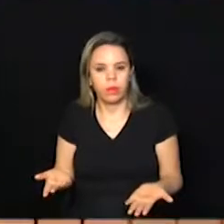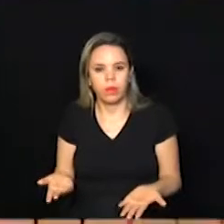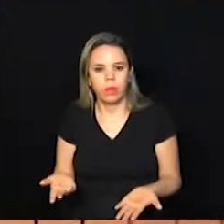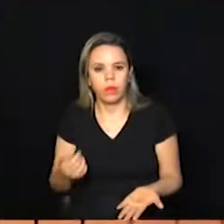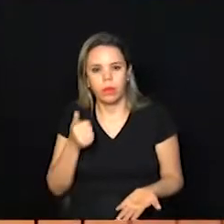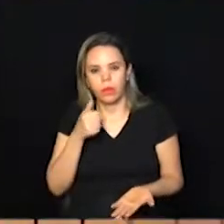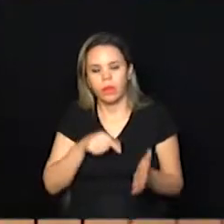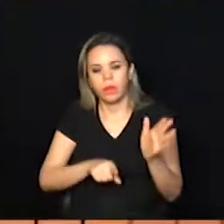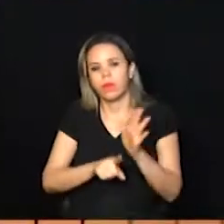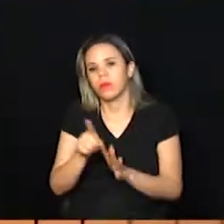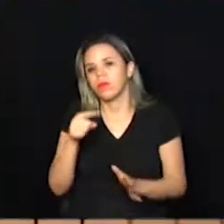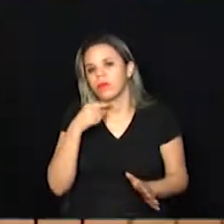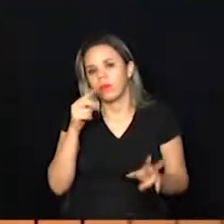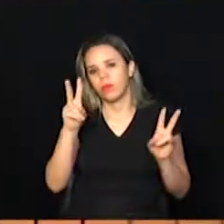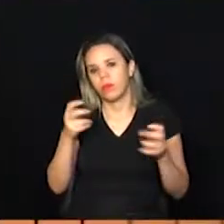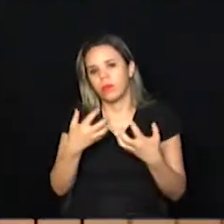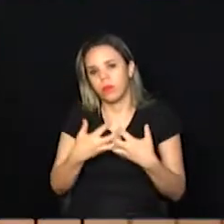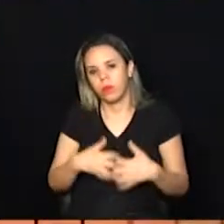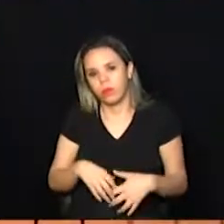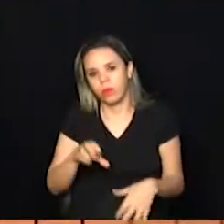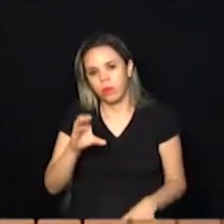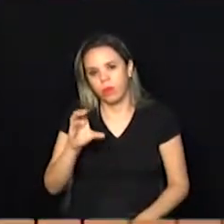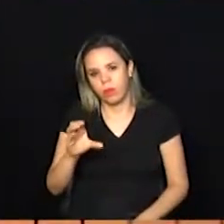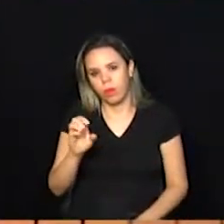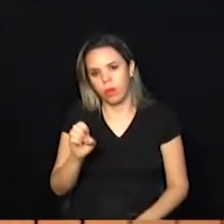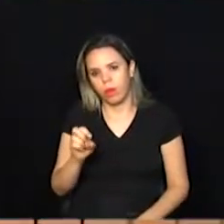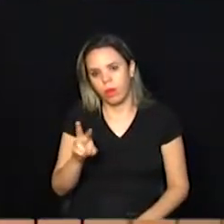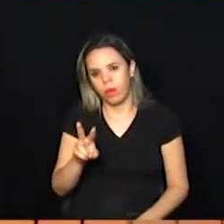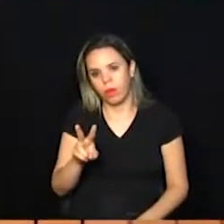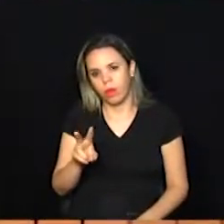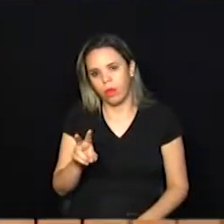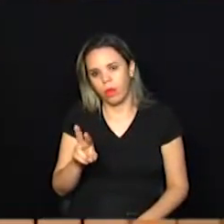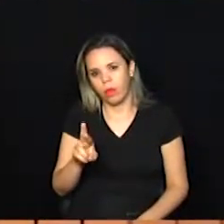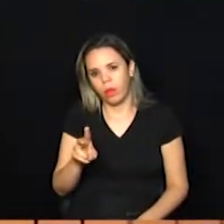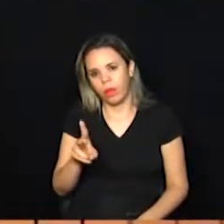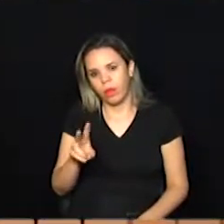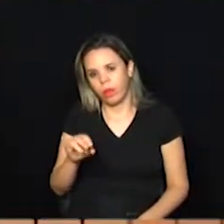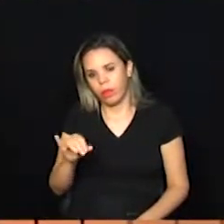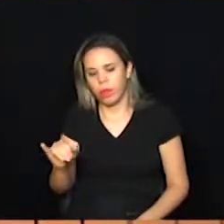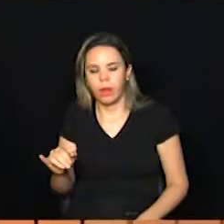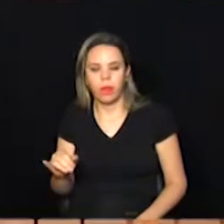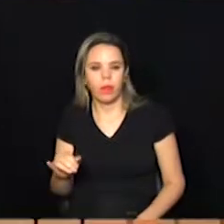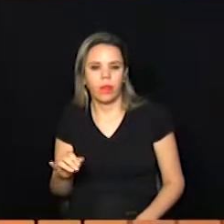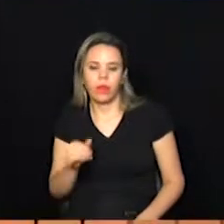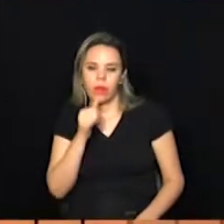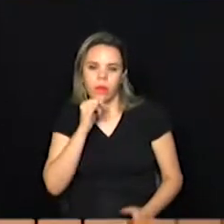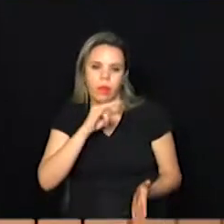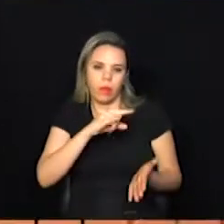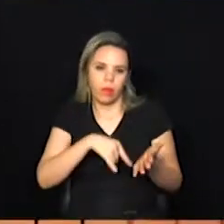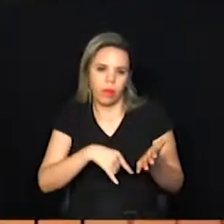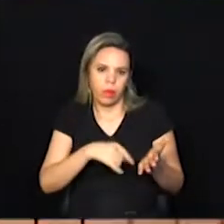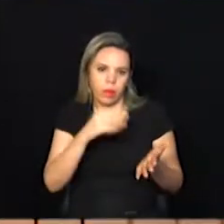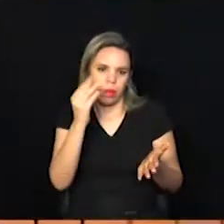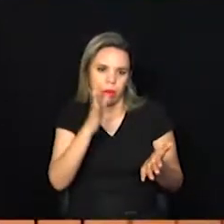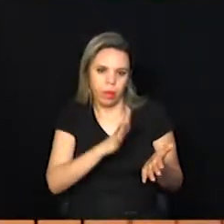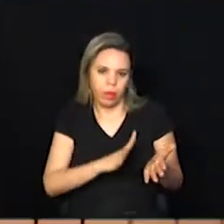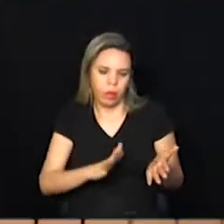minha pergunta é sobre o funcionamento do SERAV, porque o SERAV, na regulamentação